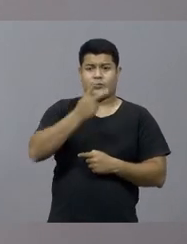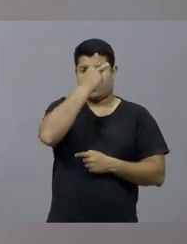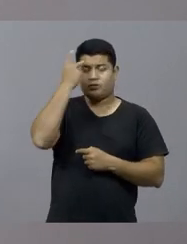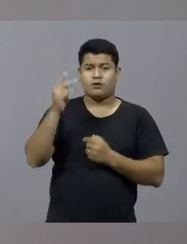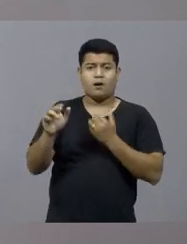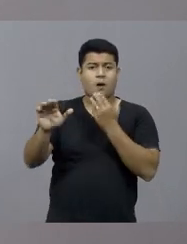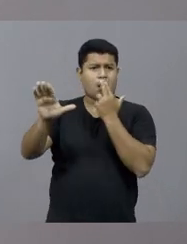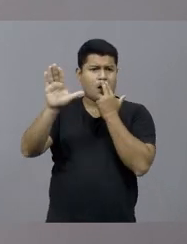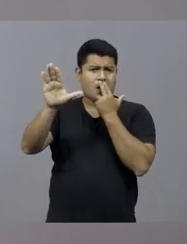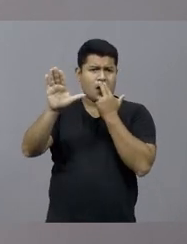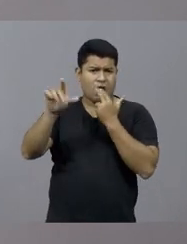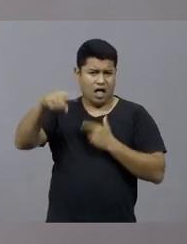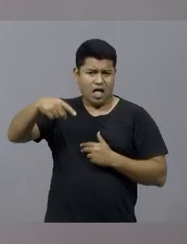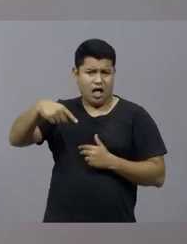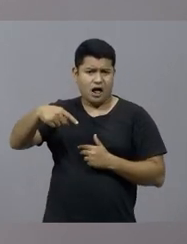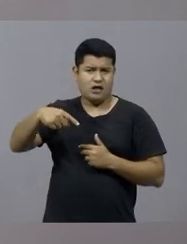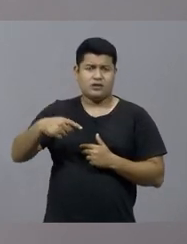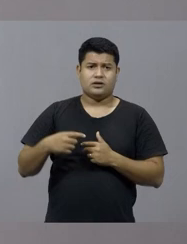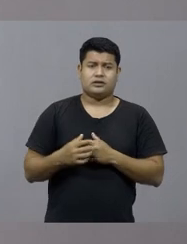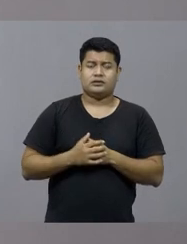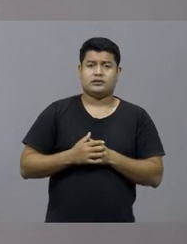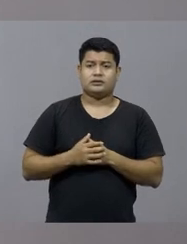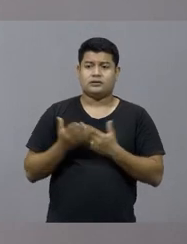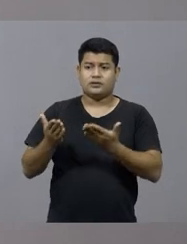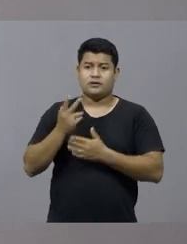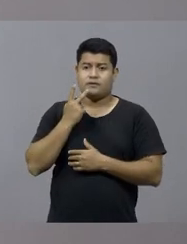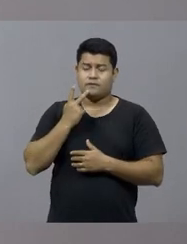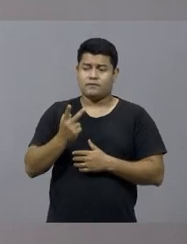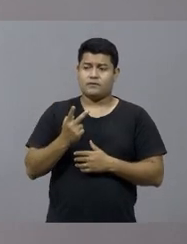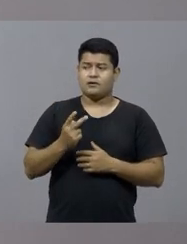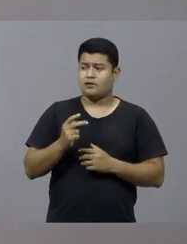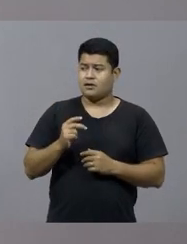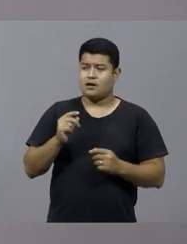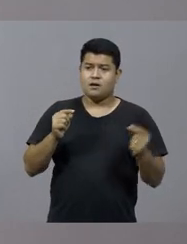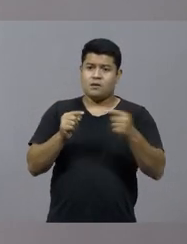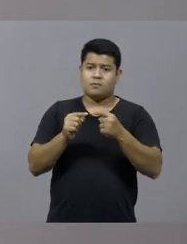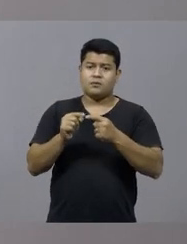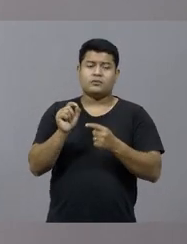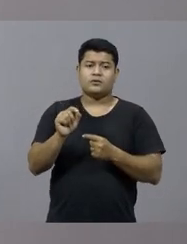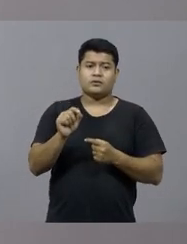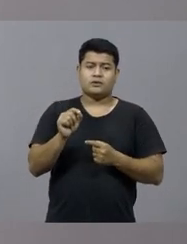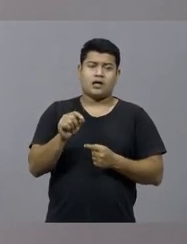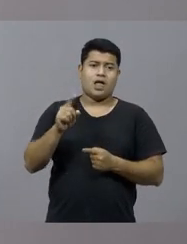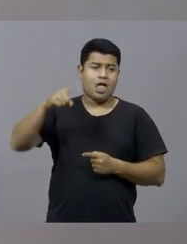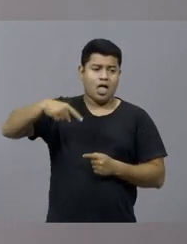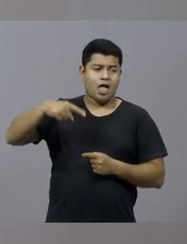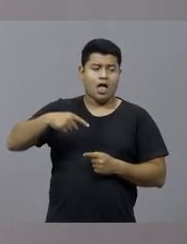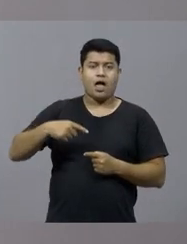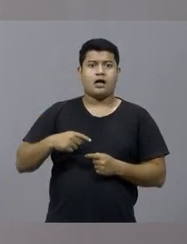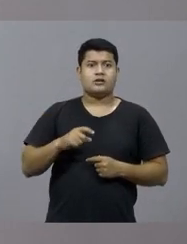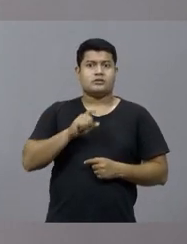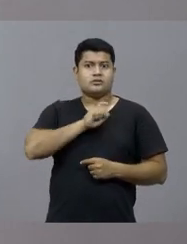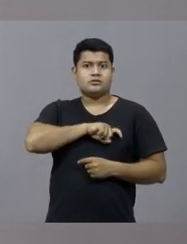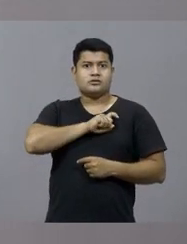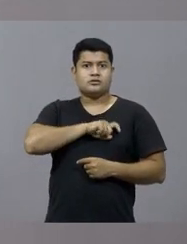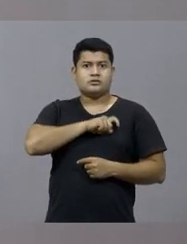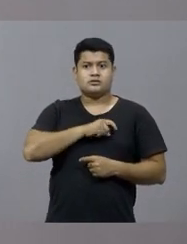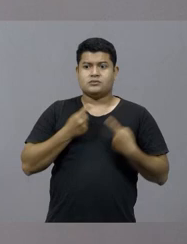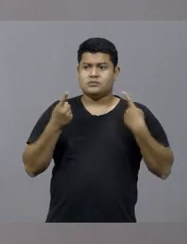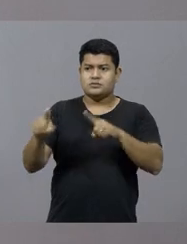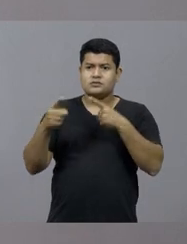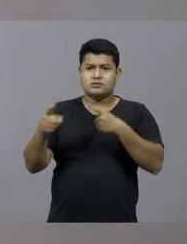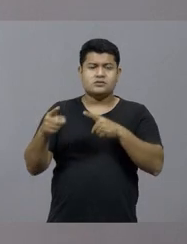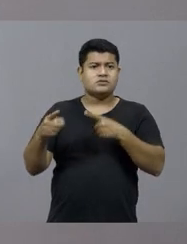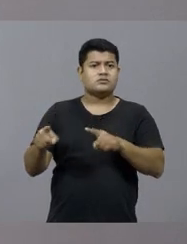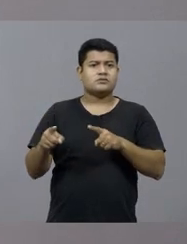sim. Bom, isso aqui que ele está falando é um verdadeiro exemplo do que é o discurso de ódio que eles, esquerdistas, acusam que